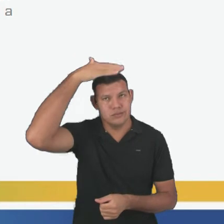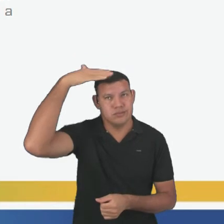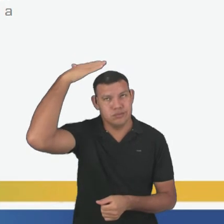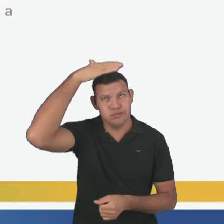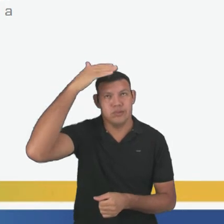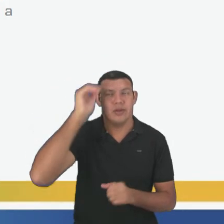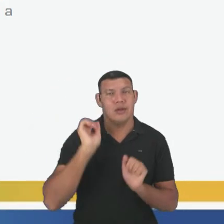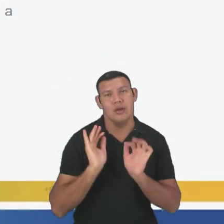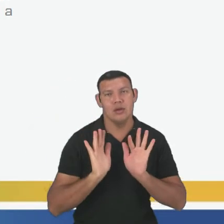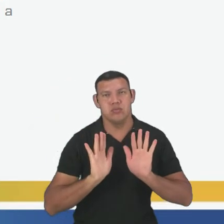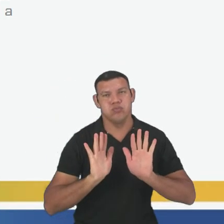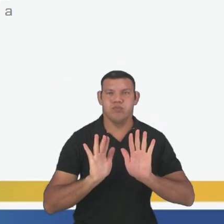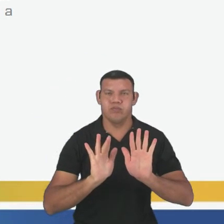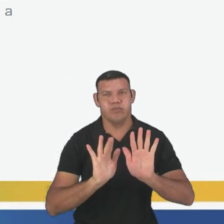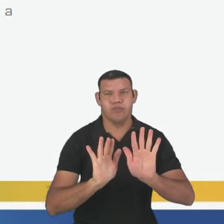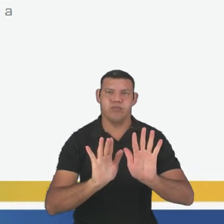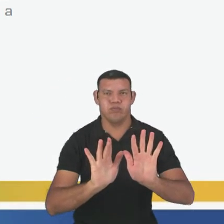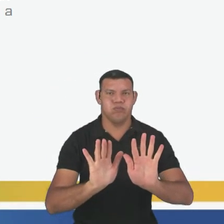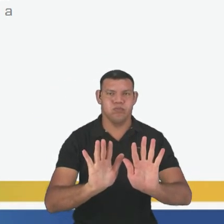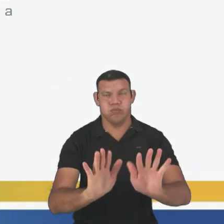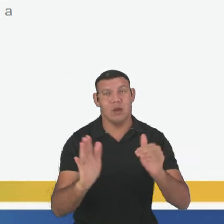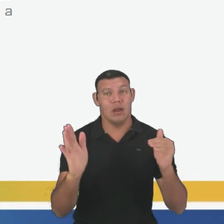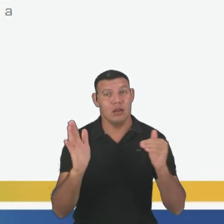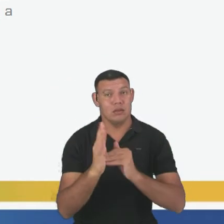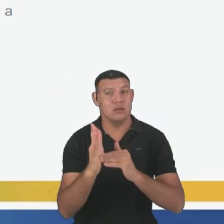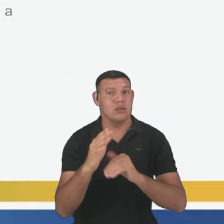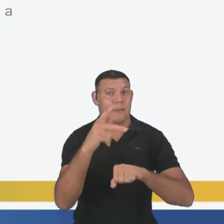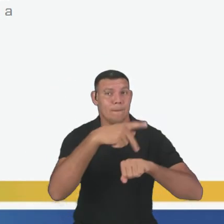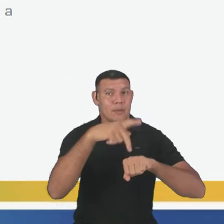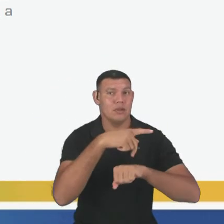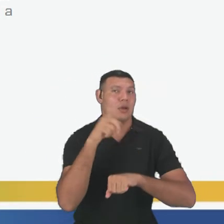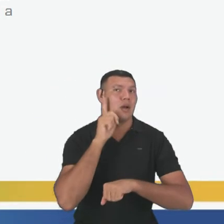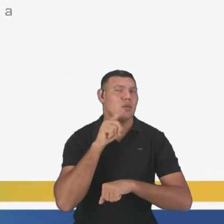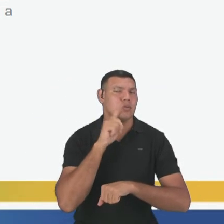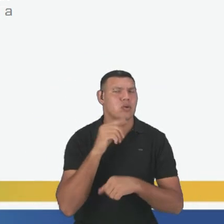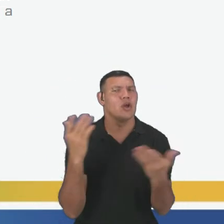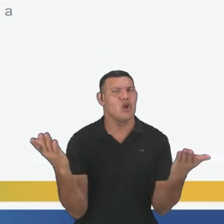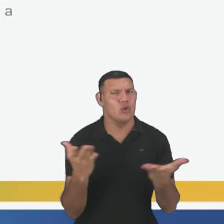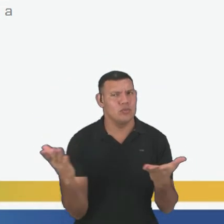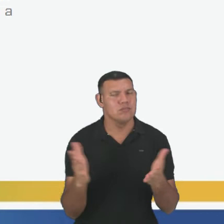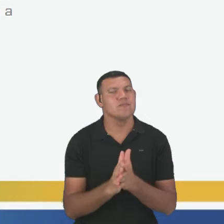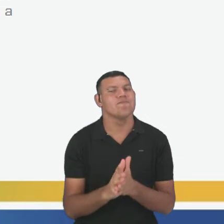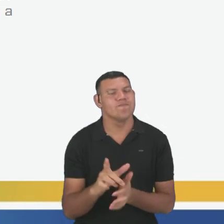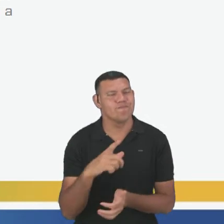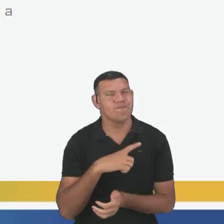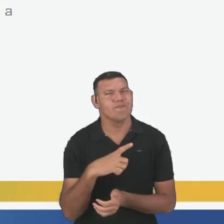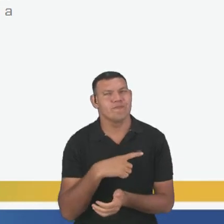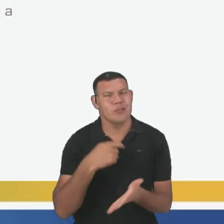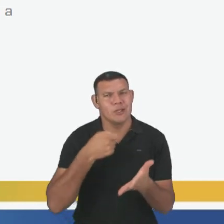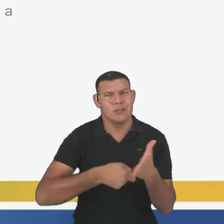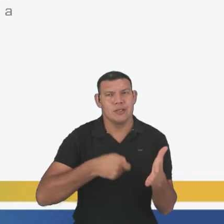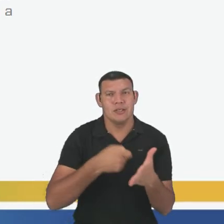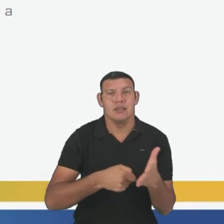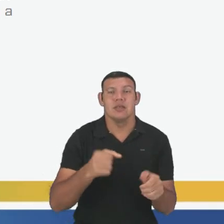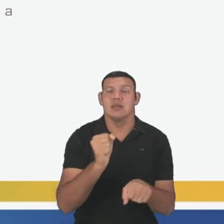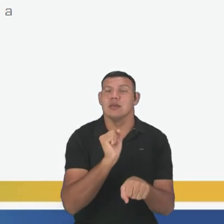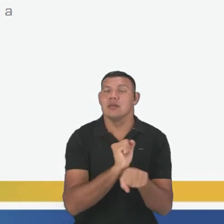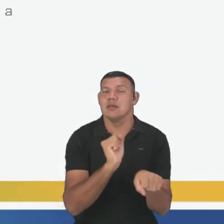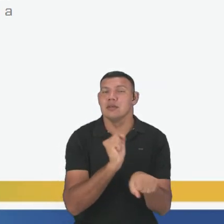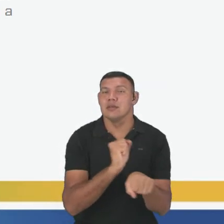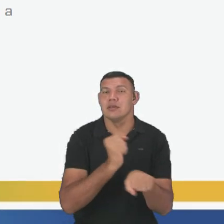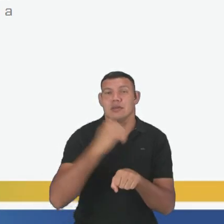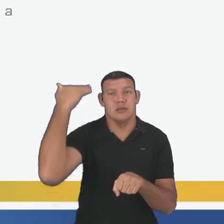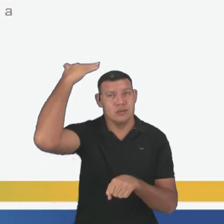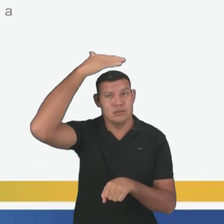em direção aos Estados Unidos. Hoje a burocracia está um pouco mais pesada. Você tem que primeiro esperar no México a